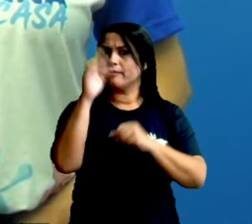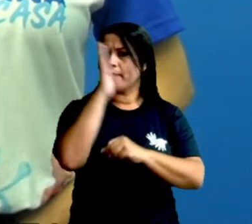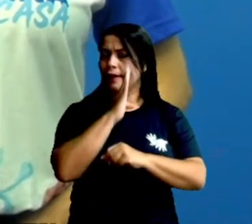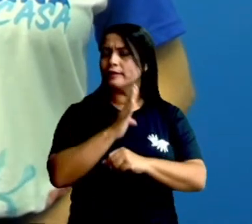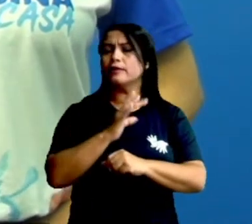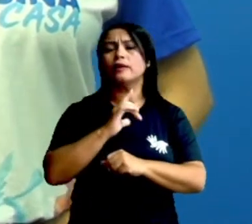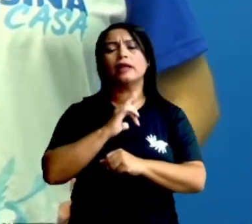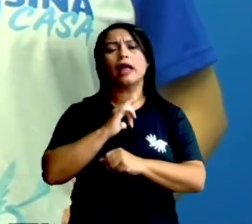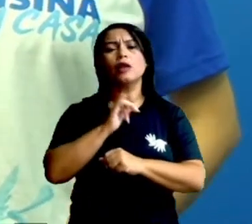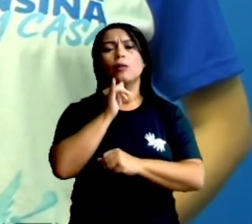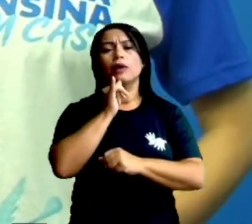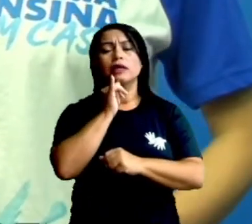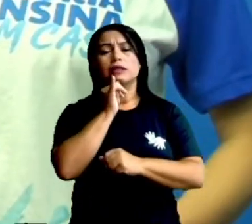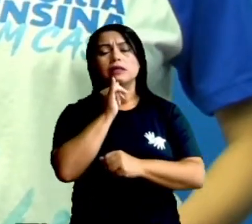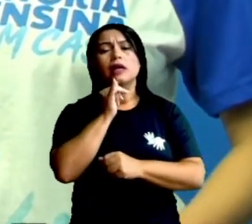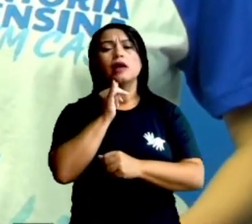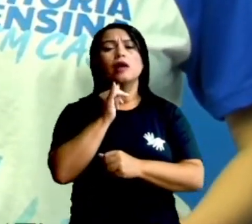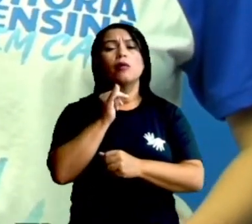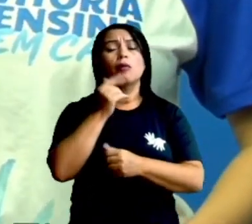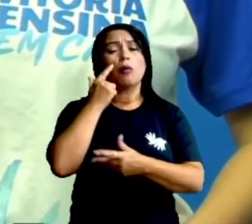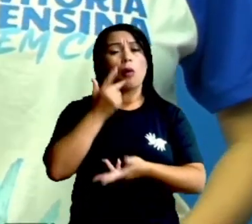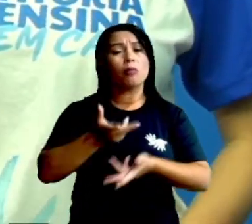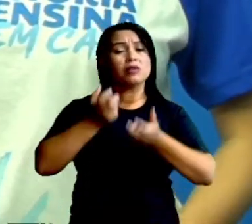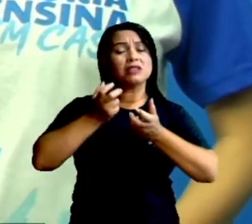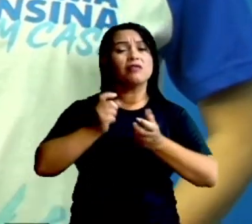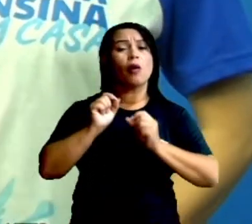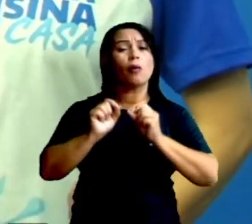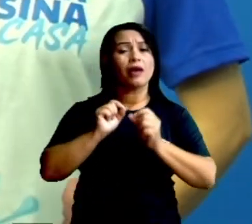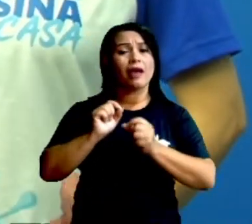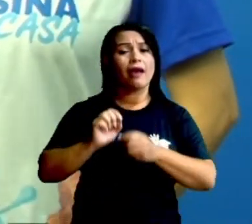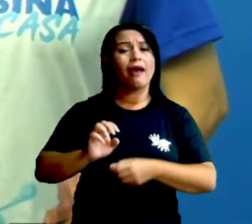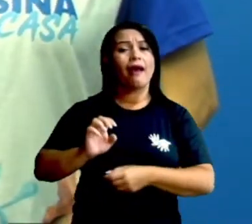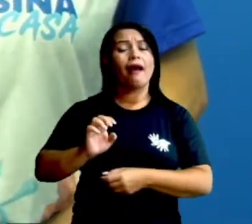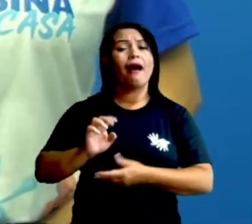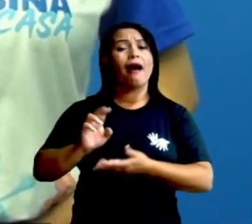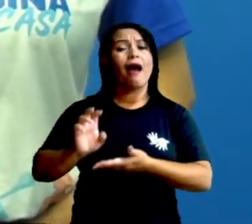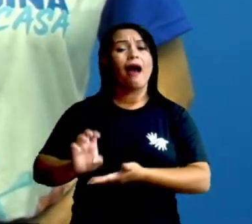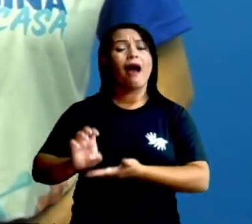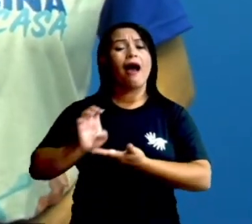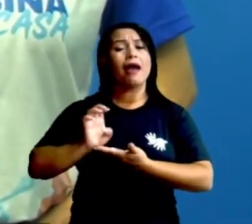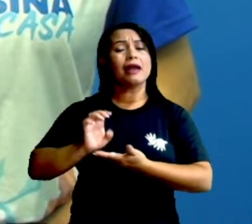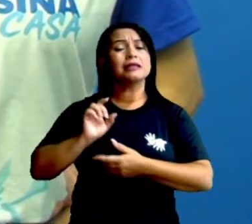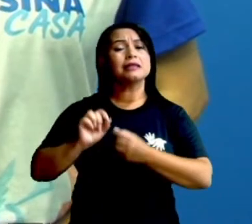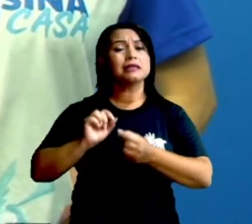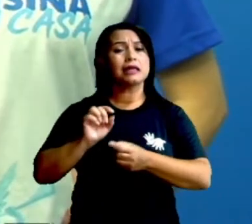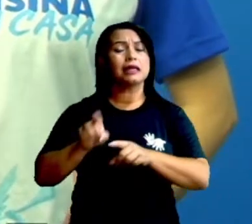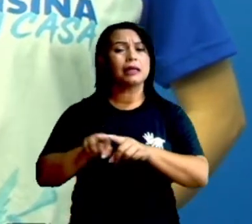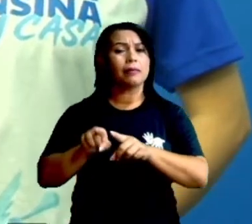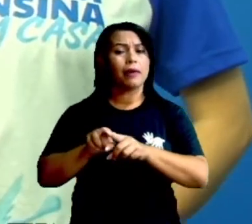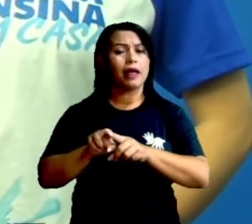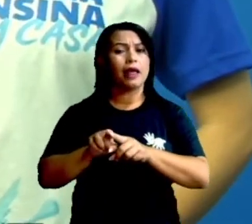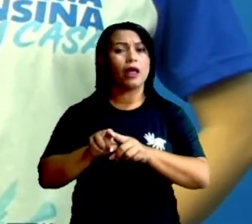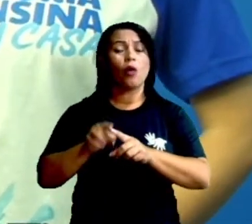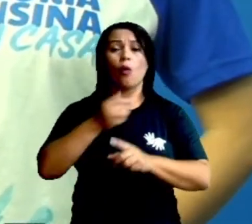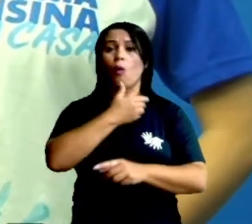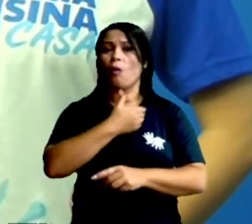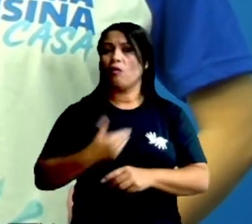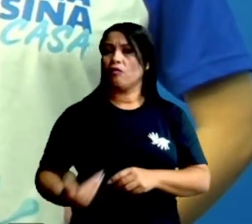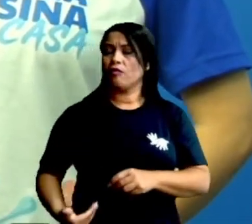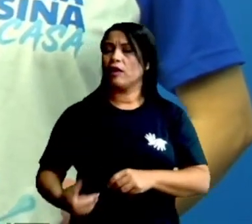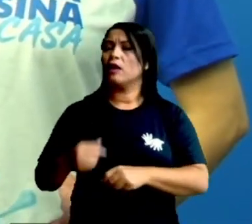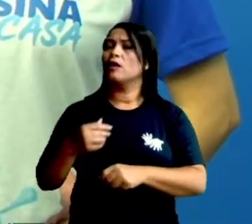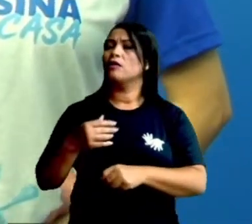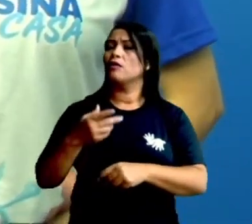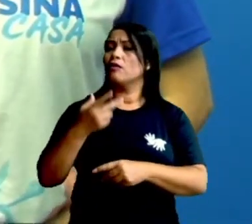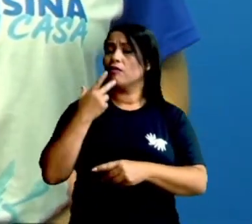Então, querendo apagar a herança escravocrata brasileira, o governo passa a estimular a entrada de imigrantes europeus, a